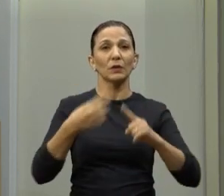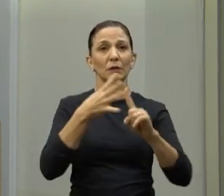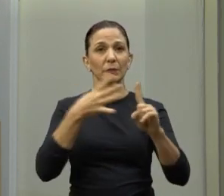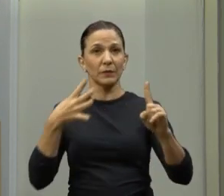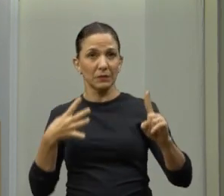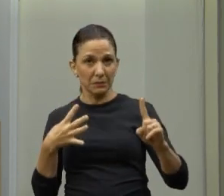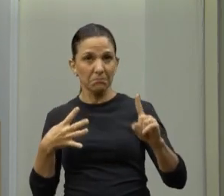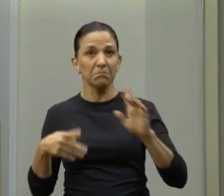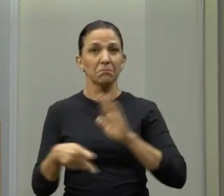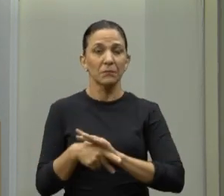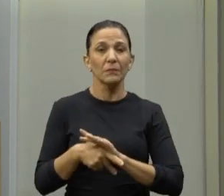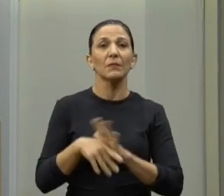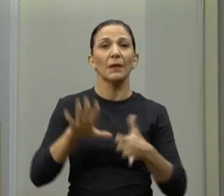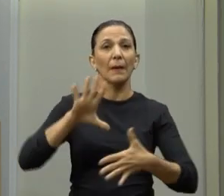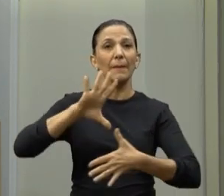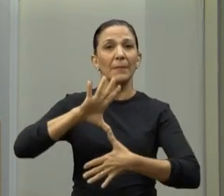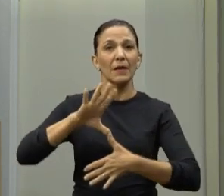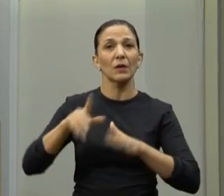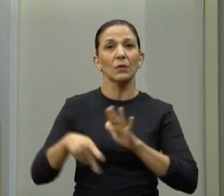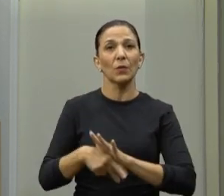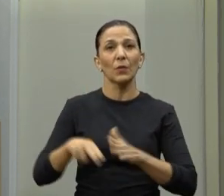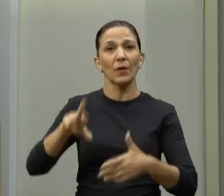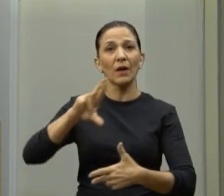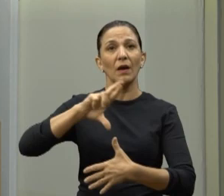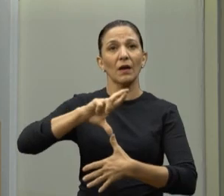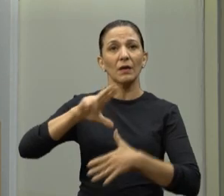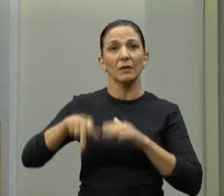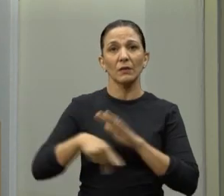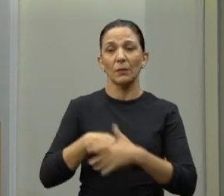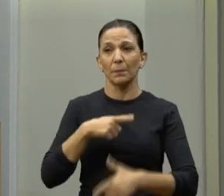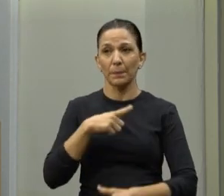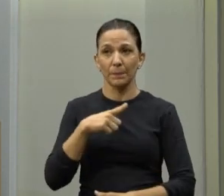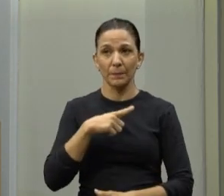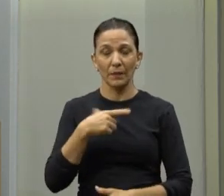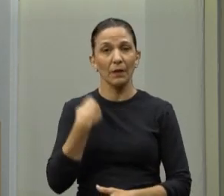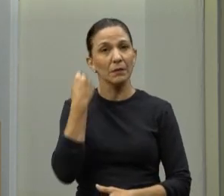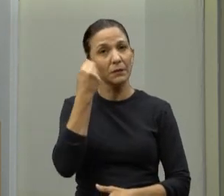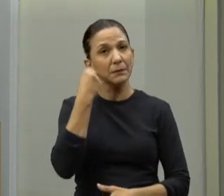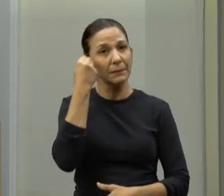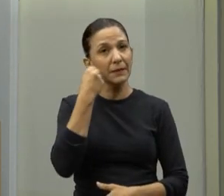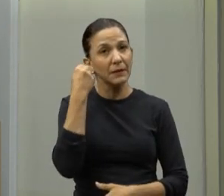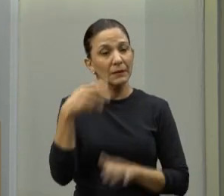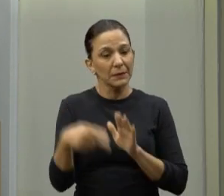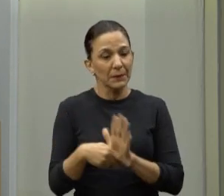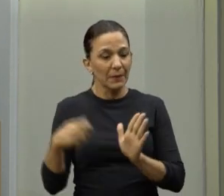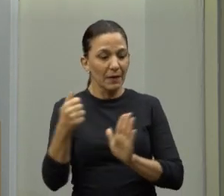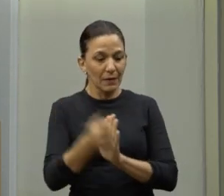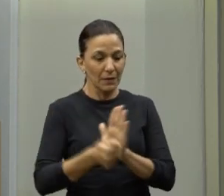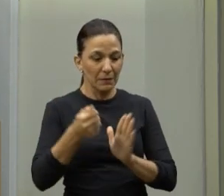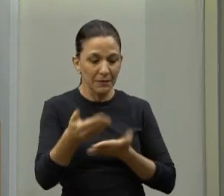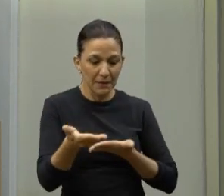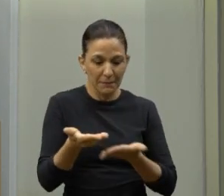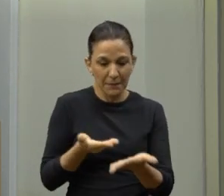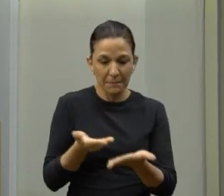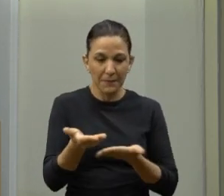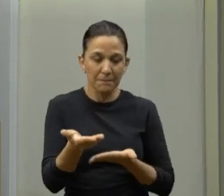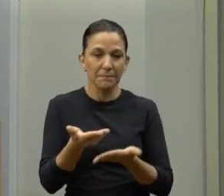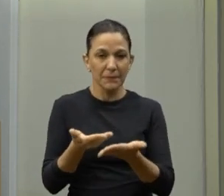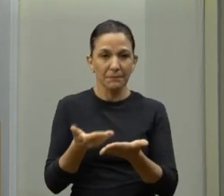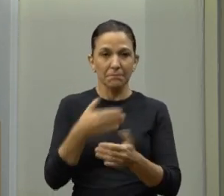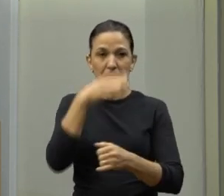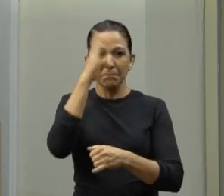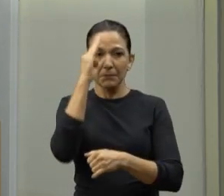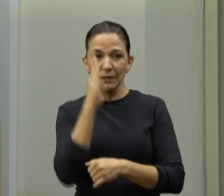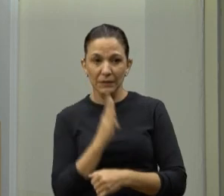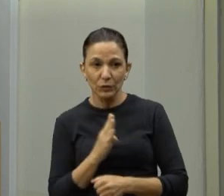e do Caribe né E que fico muito feliz de ter levado a experiência de araraquara de ter compartilhado a experiência do